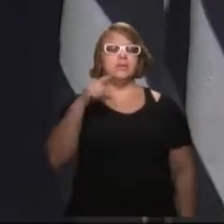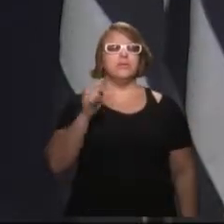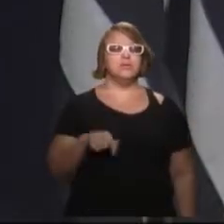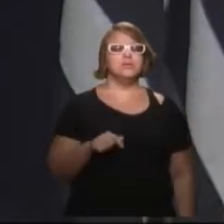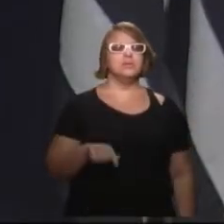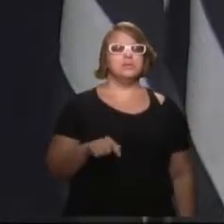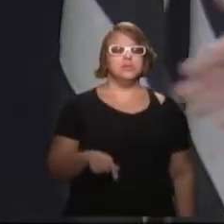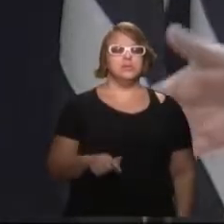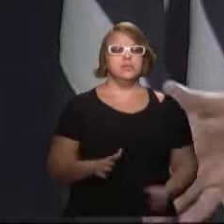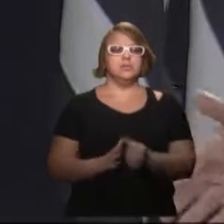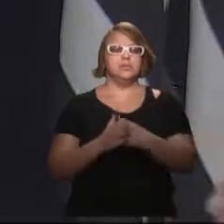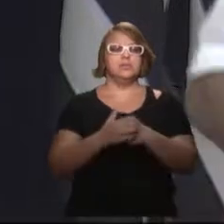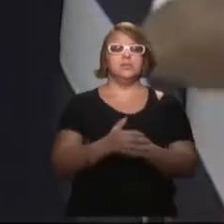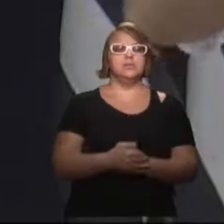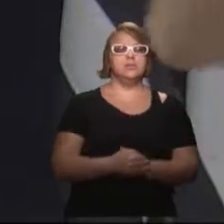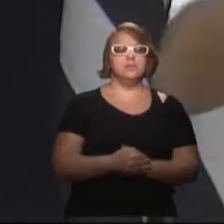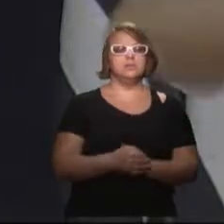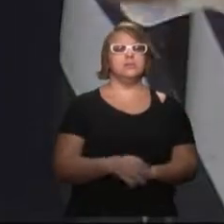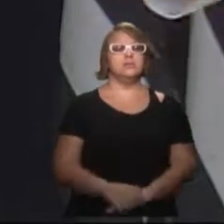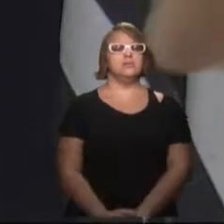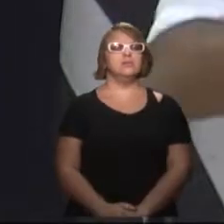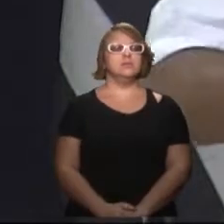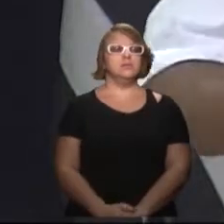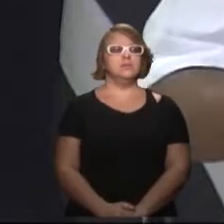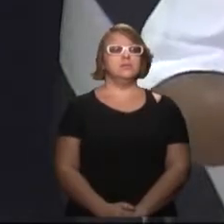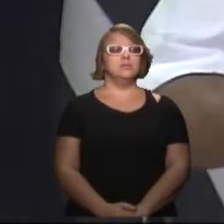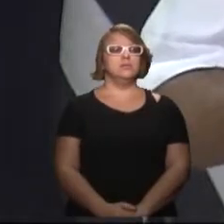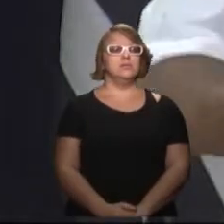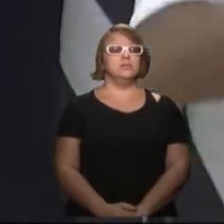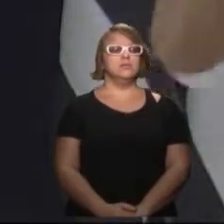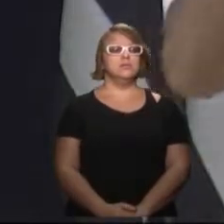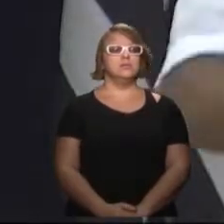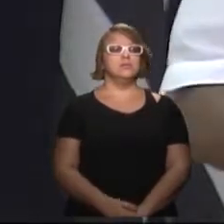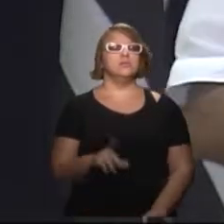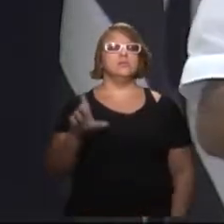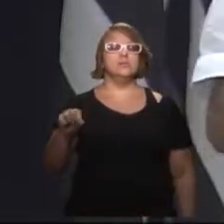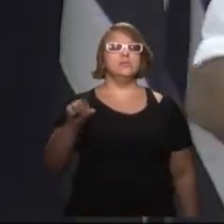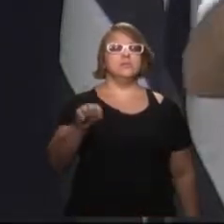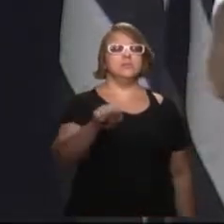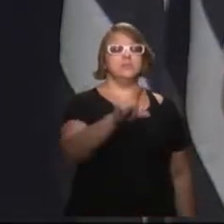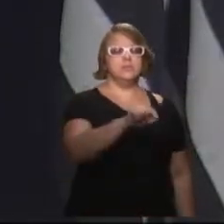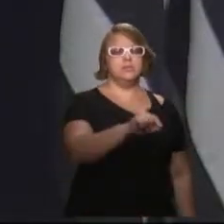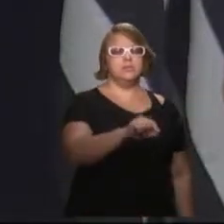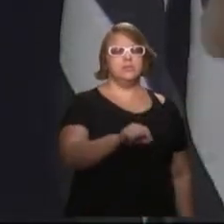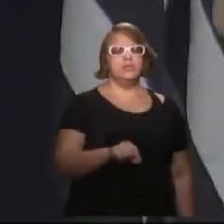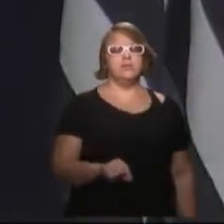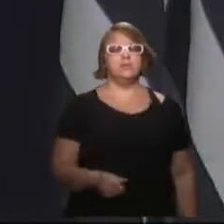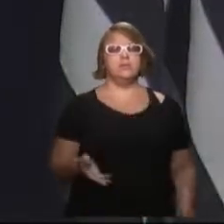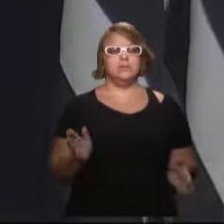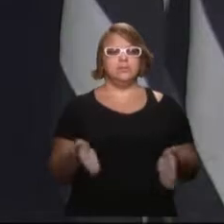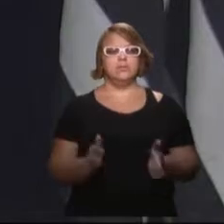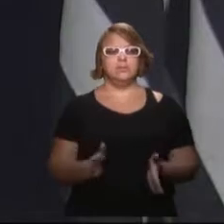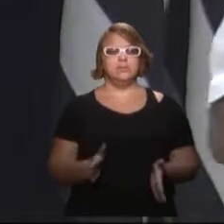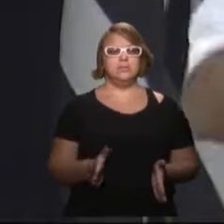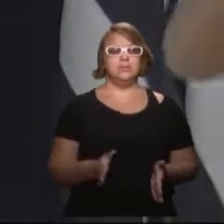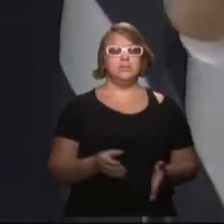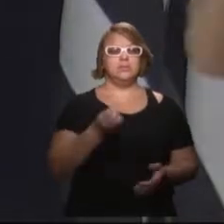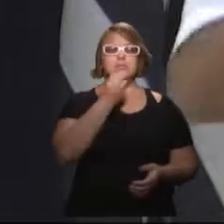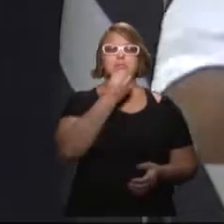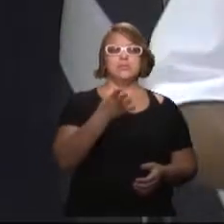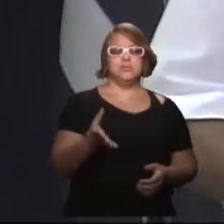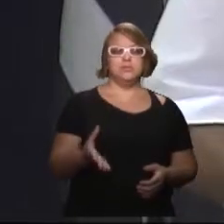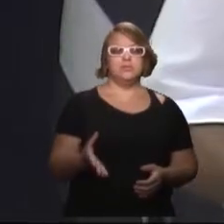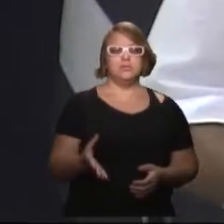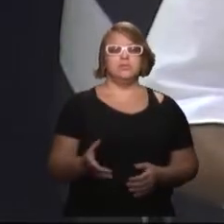apoio à Bolsa Família, projeto de inclusão social. Ou seja, quem foi sempre excluído está incluído hoje, é motivo de orgulho. E nosso compromisso aqui